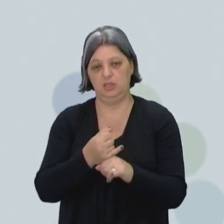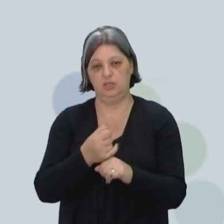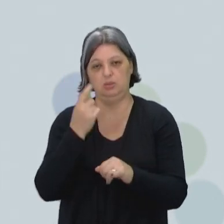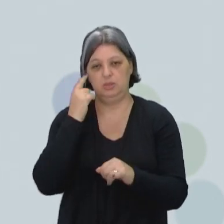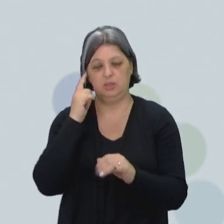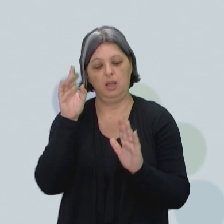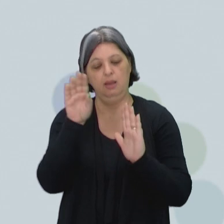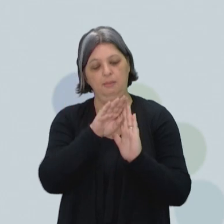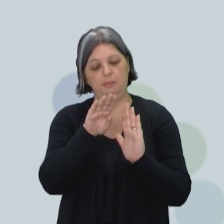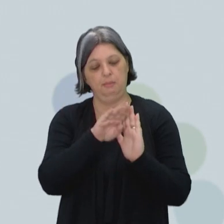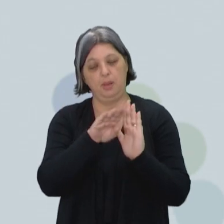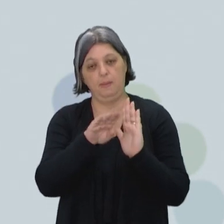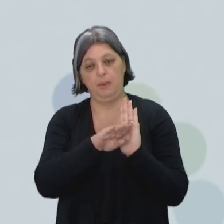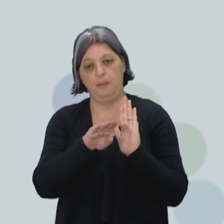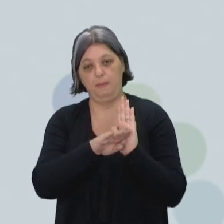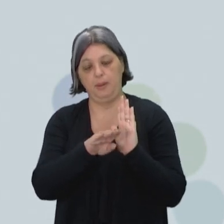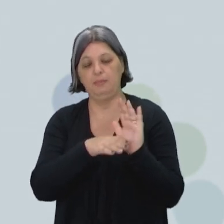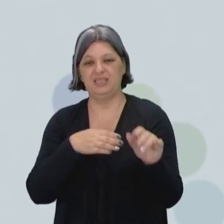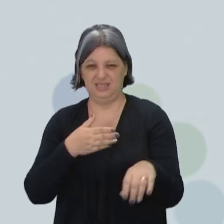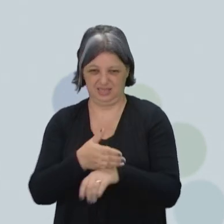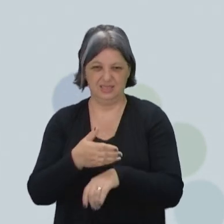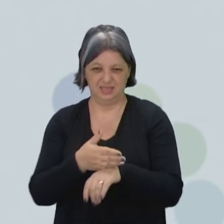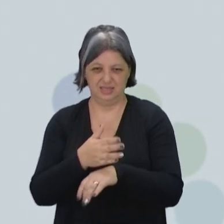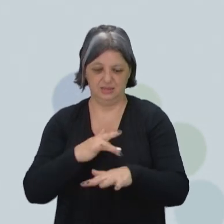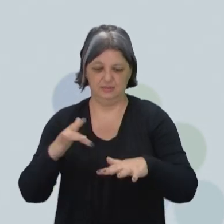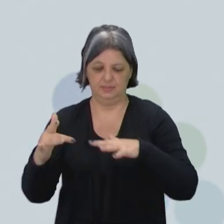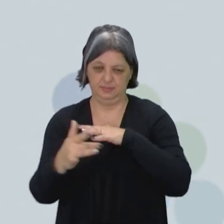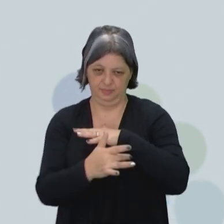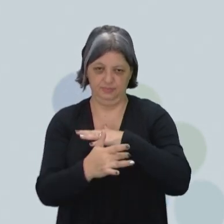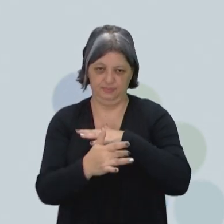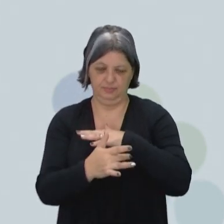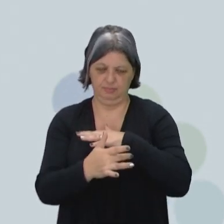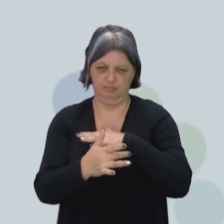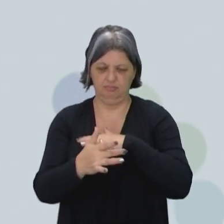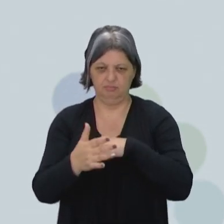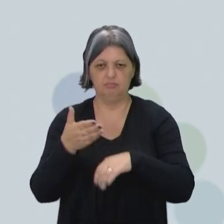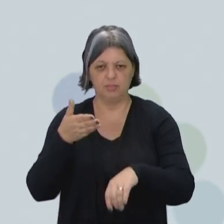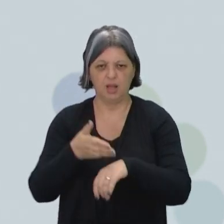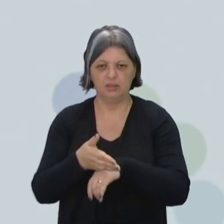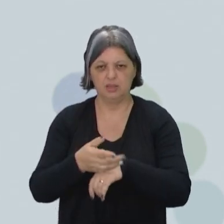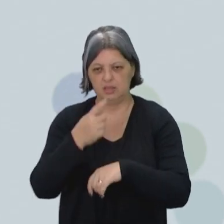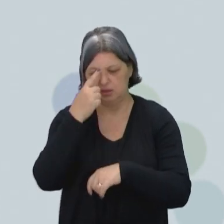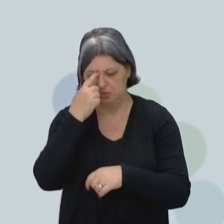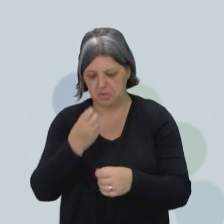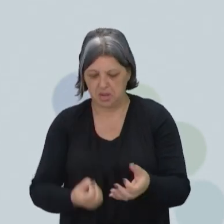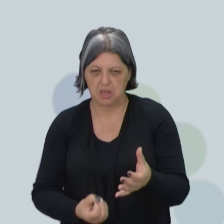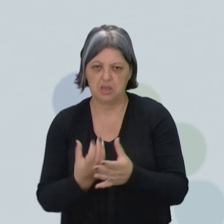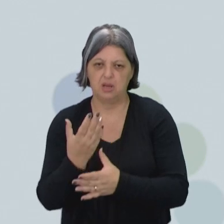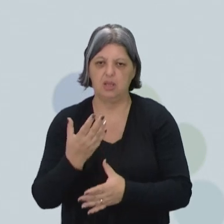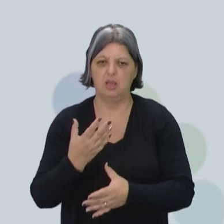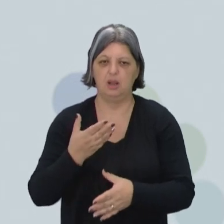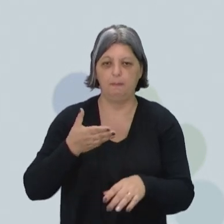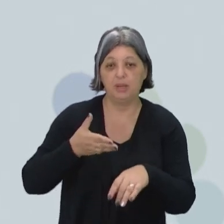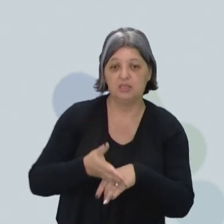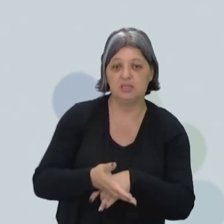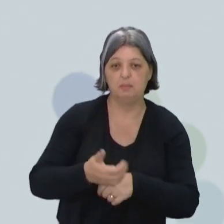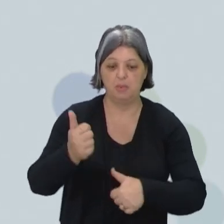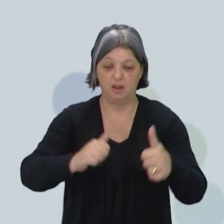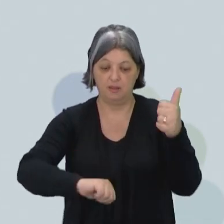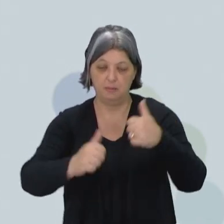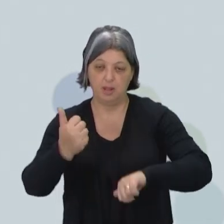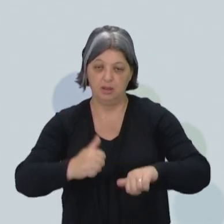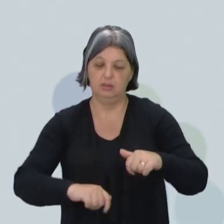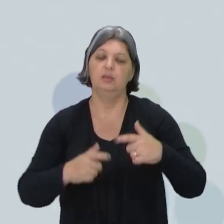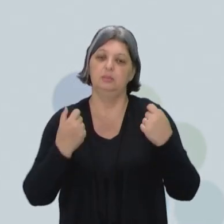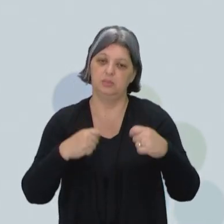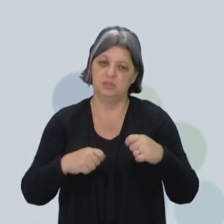vai está acessando ali as redes sociais. Então ele acessa, ele cria, ele participa, ele analisa, ele precisa